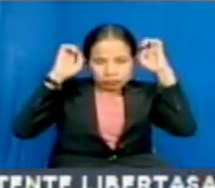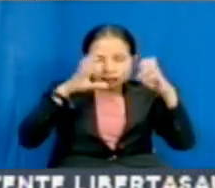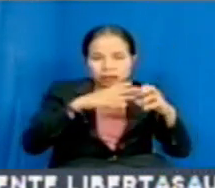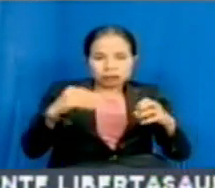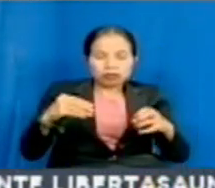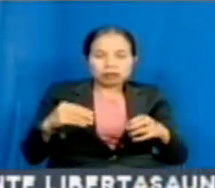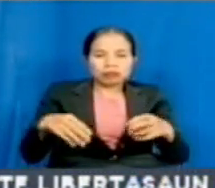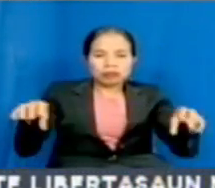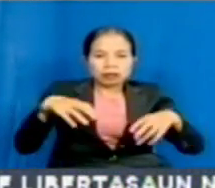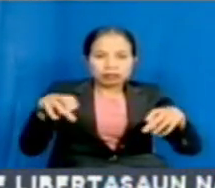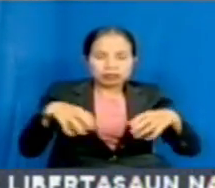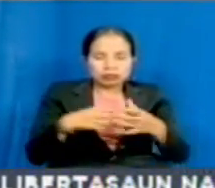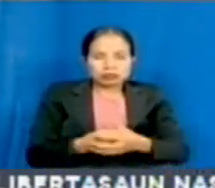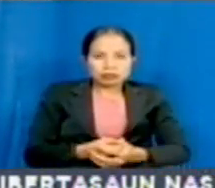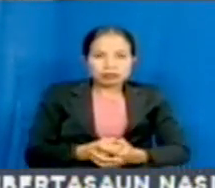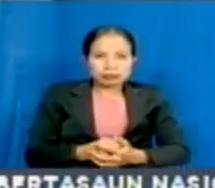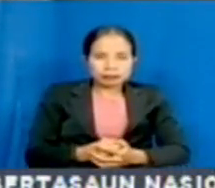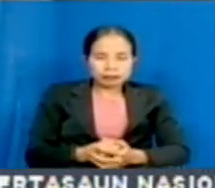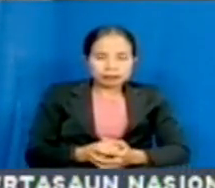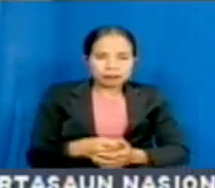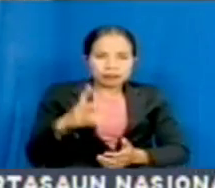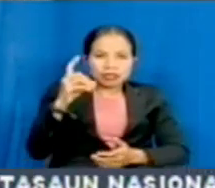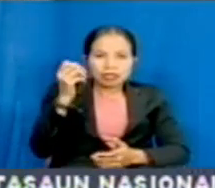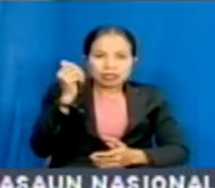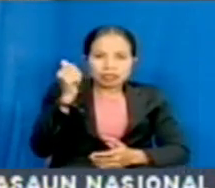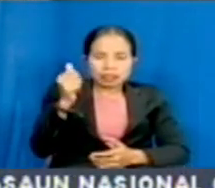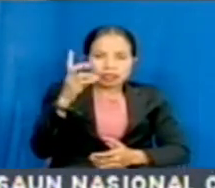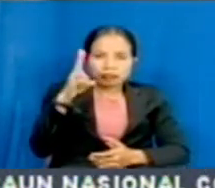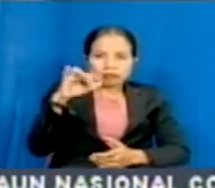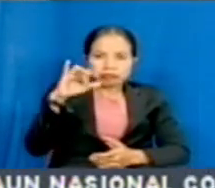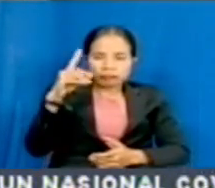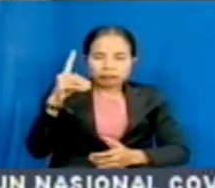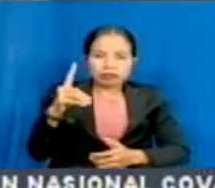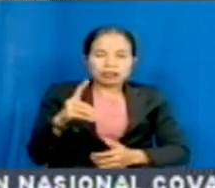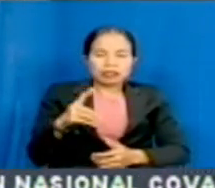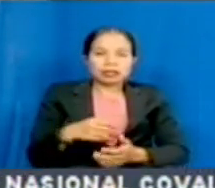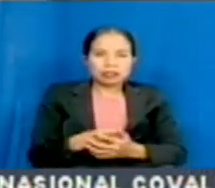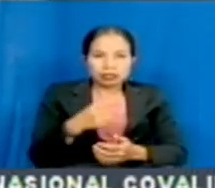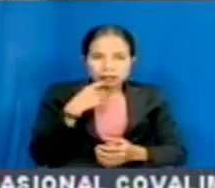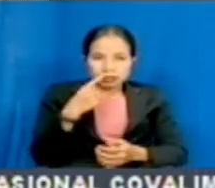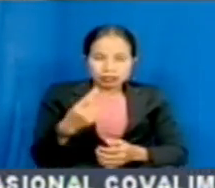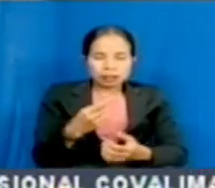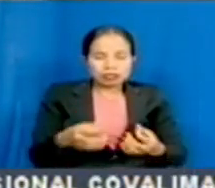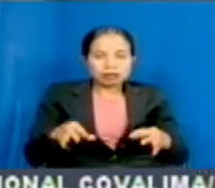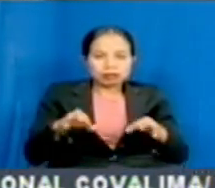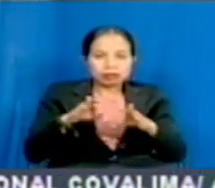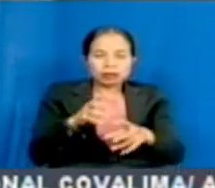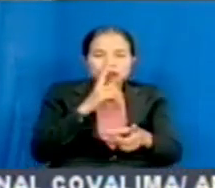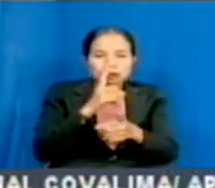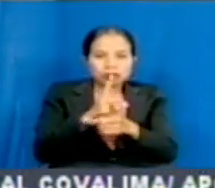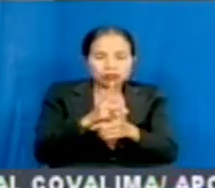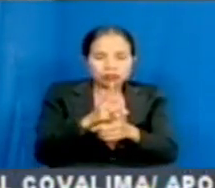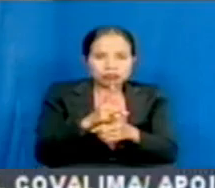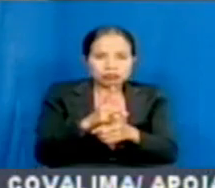no campo trabalho. David Dias Ximenes Mandati considera princípio justo